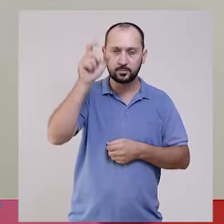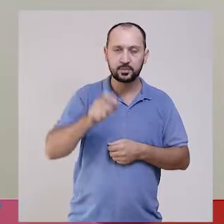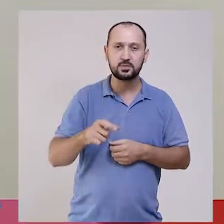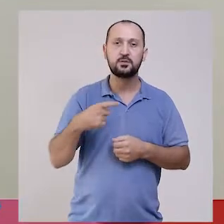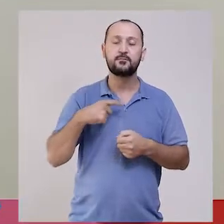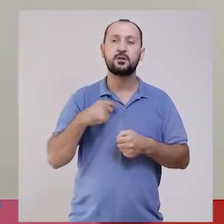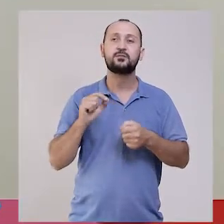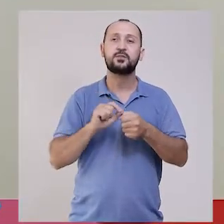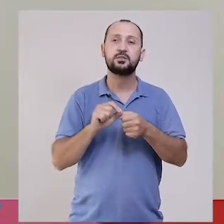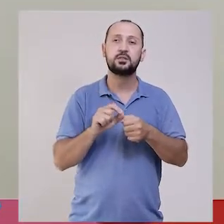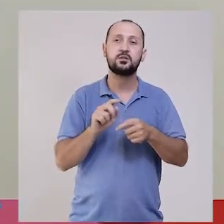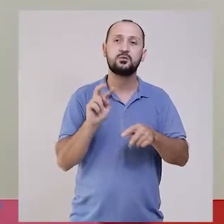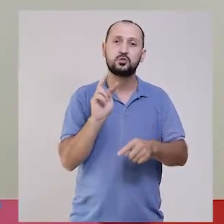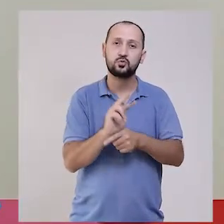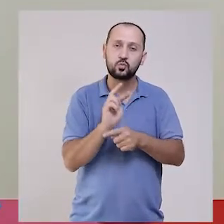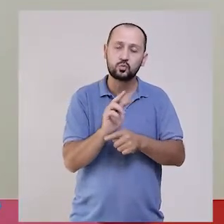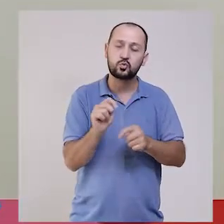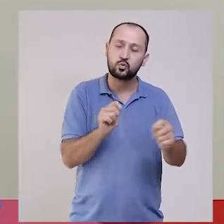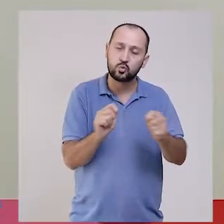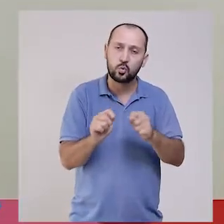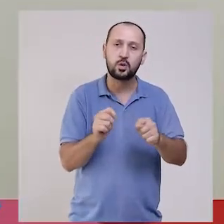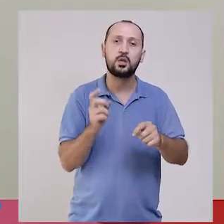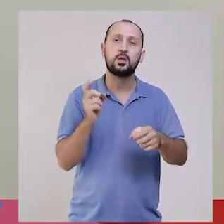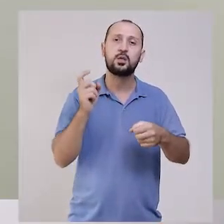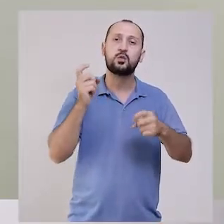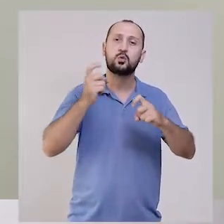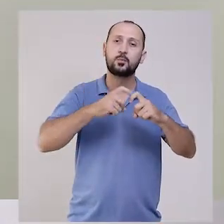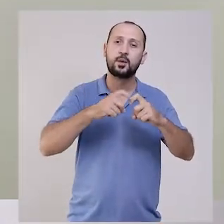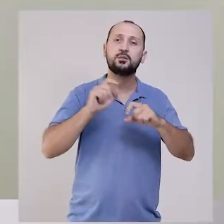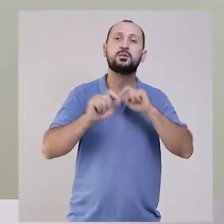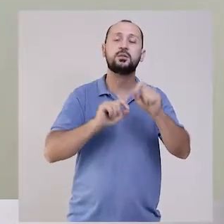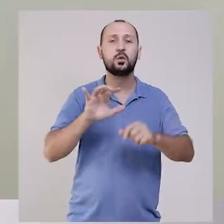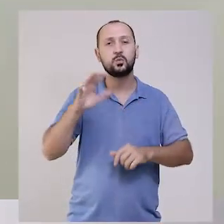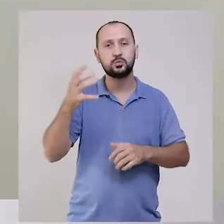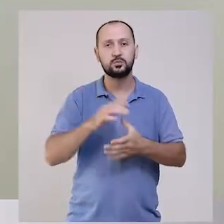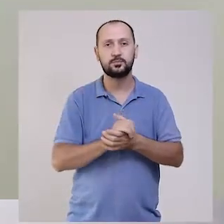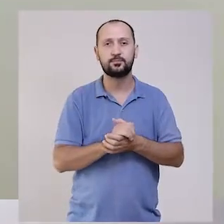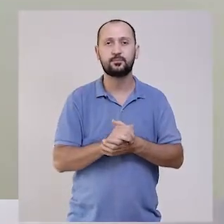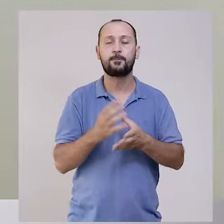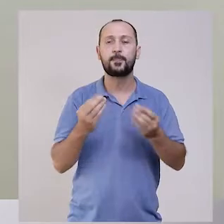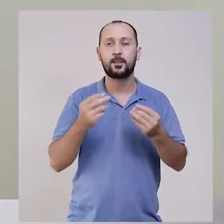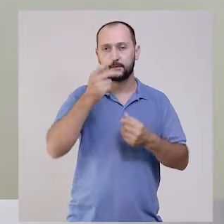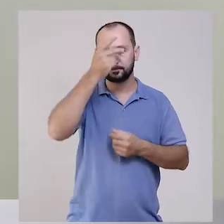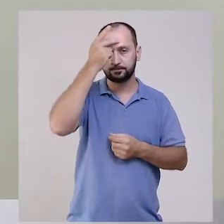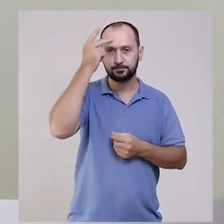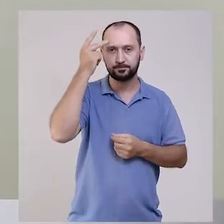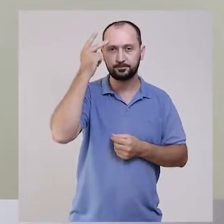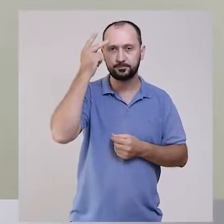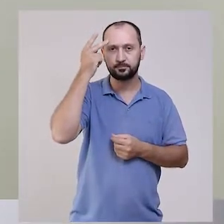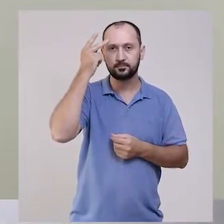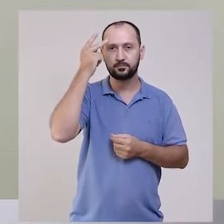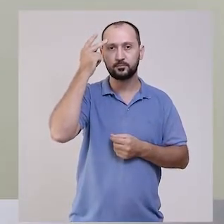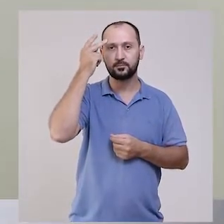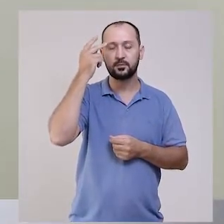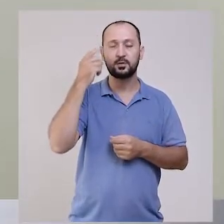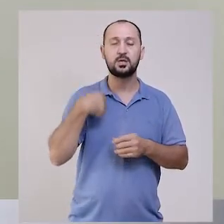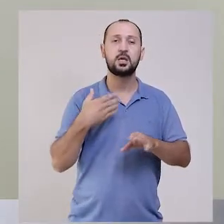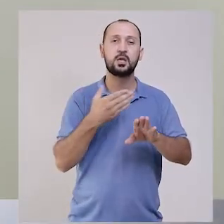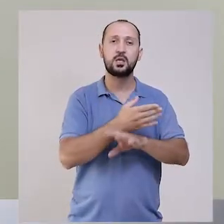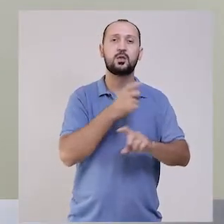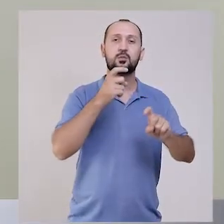Seus controles, né, o que aconteceu? A maioria das pessoas deixaram de ir ao médico, deixaram de ir